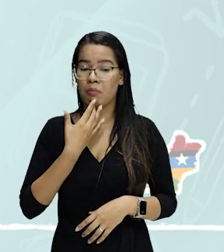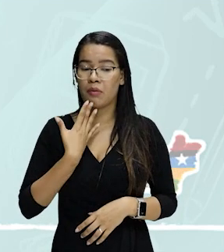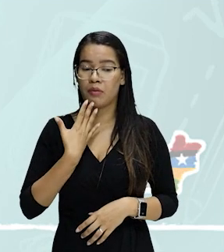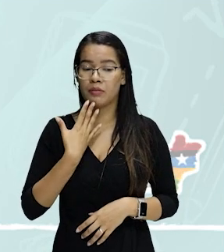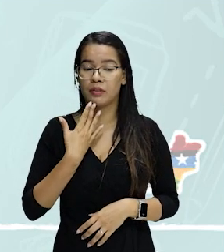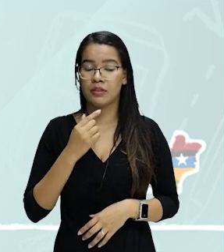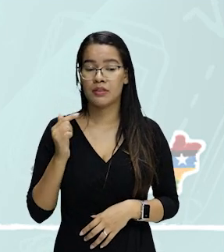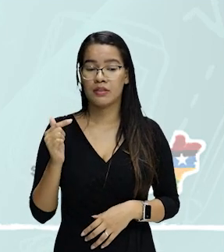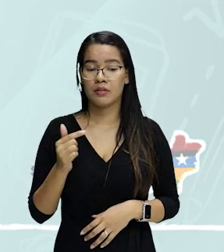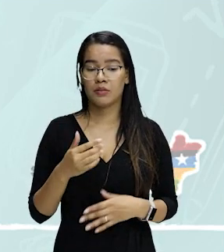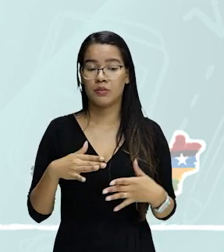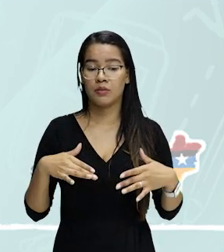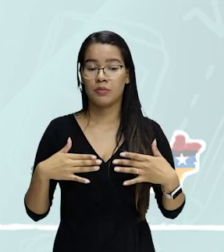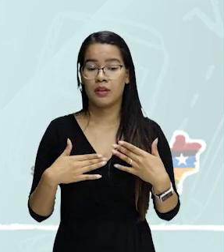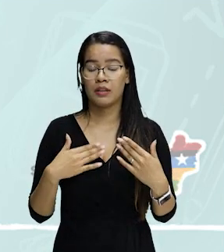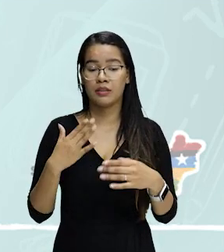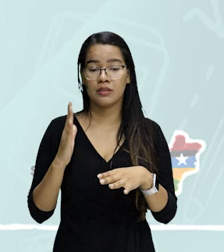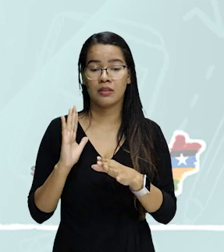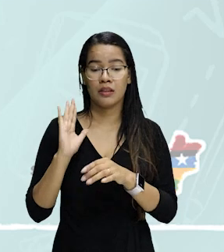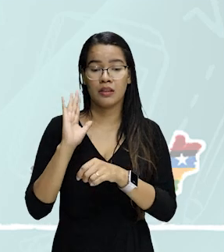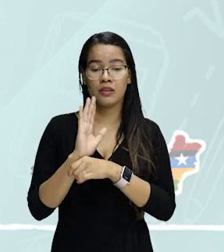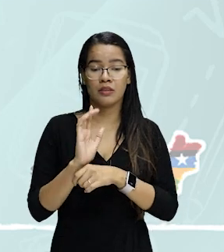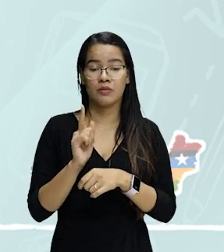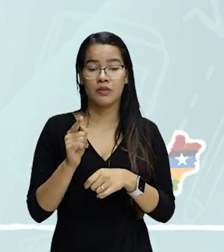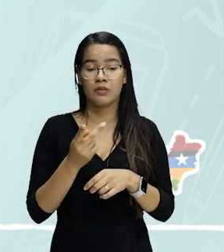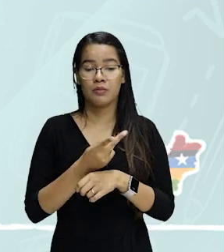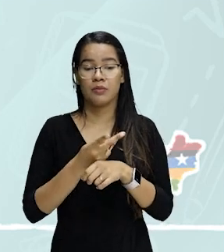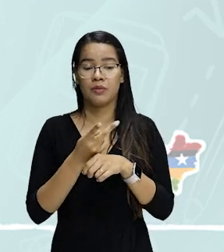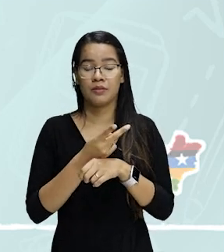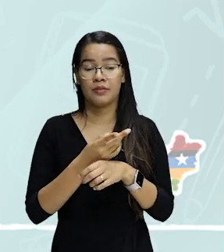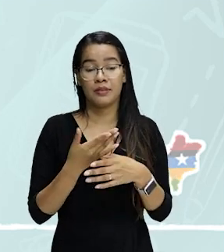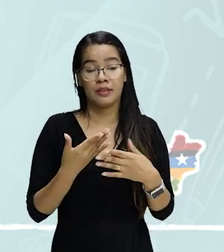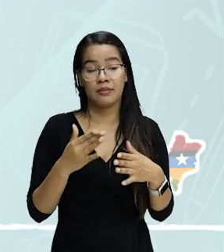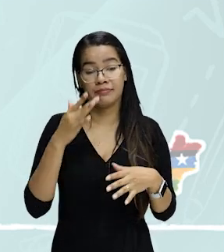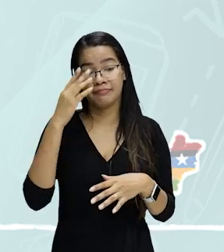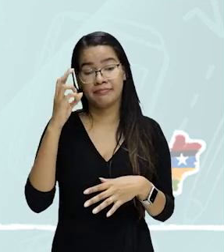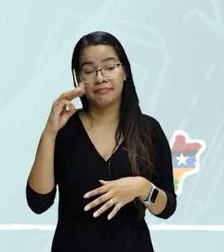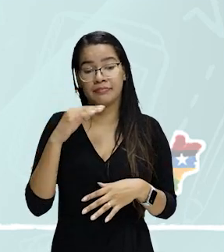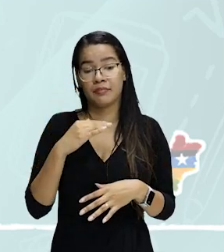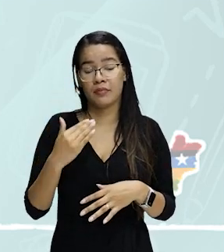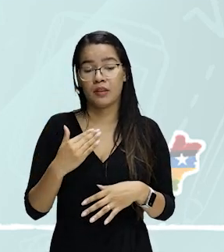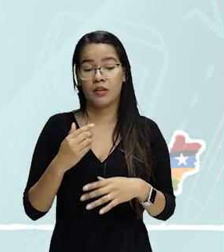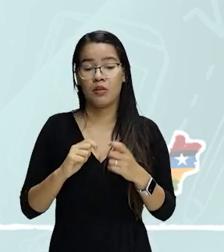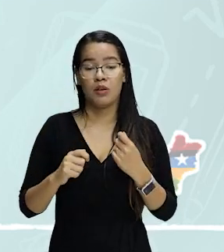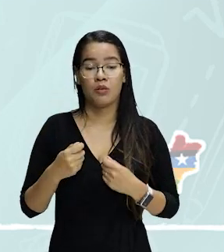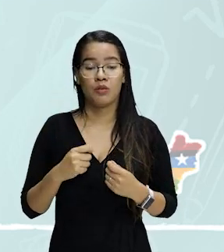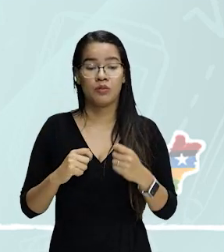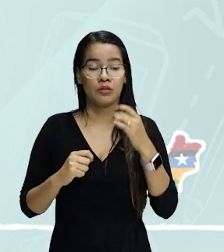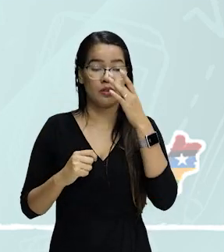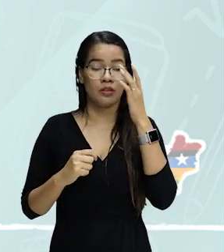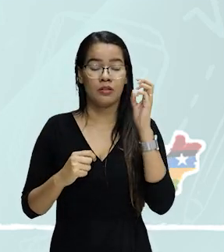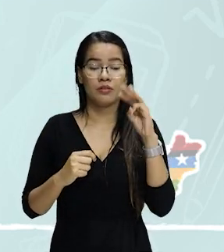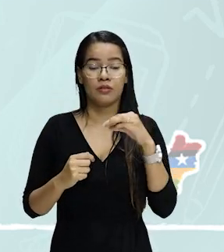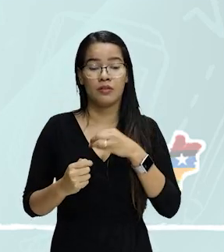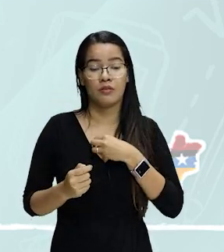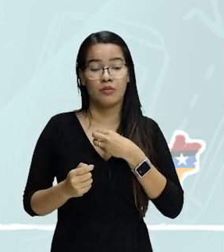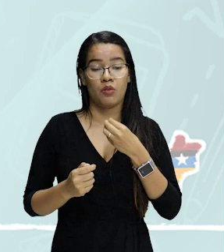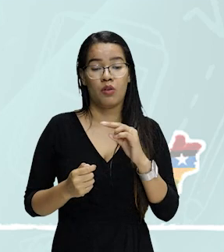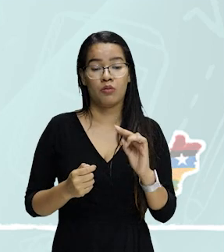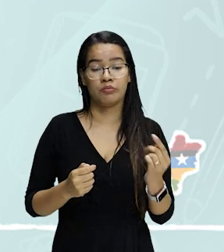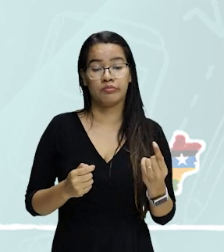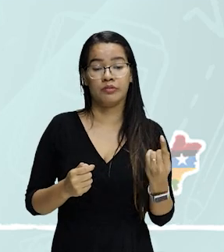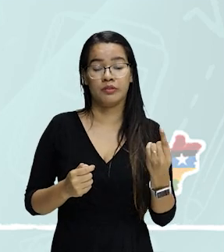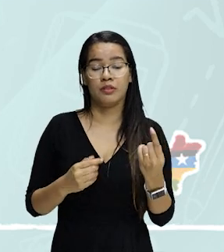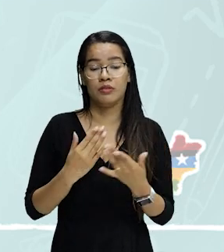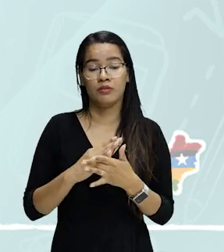contentamento. E assim, quando mais tarde me procure, quem sabe a morte e a angústia de quem vive, quem sabe a solidão, fim